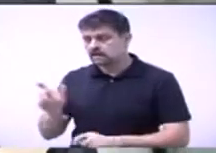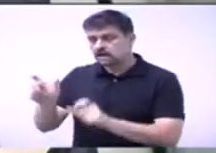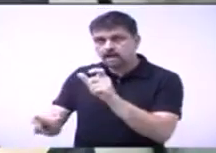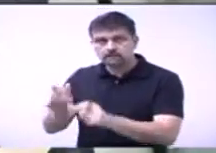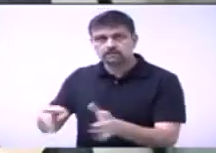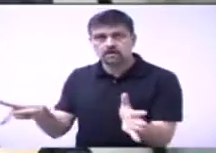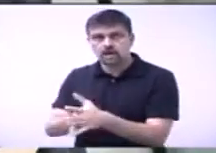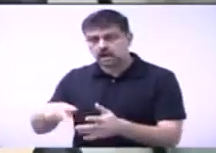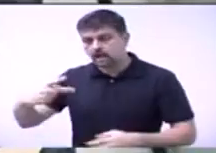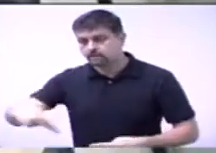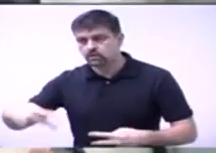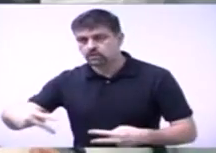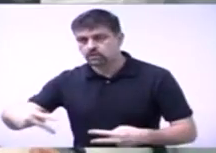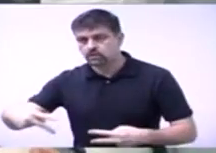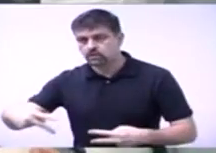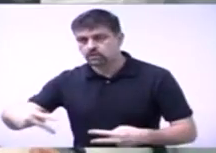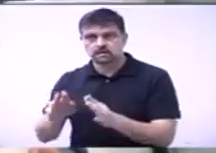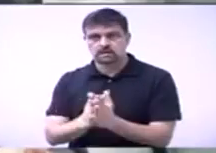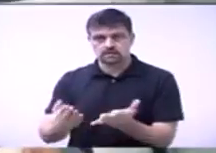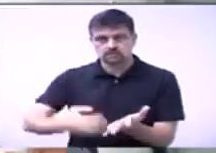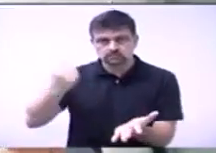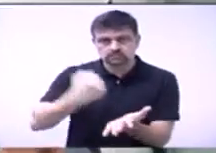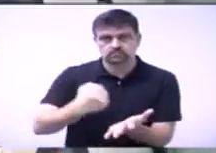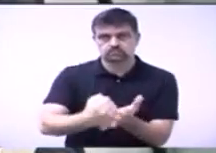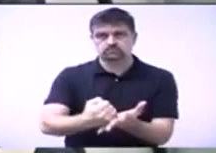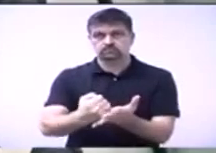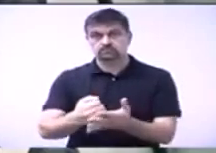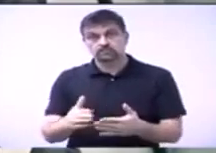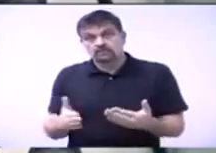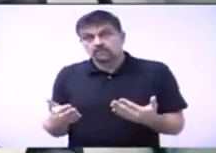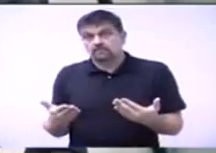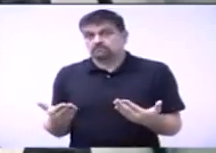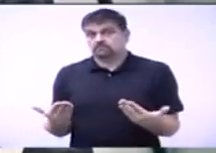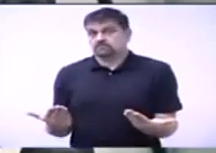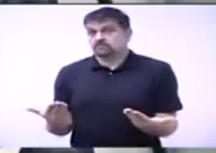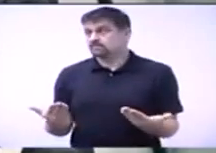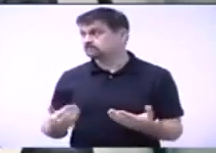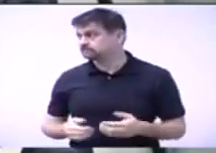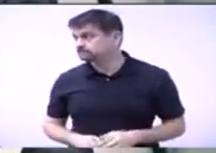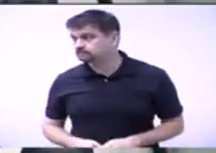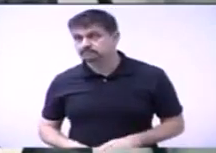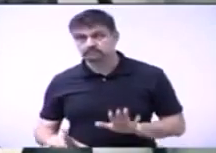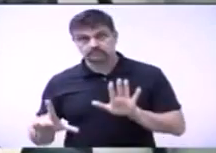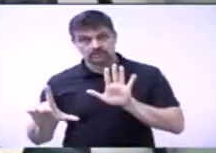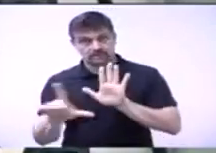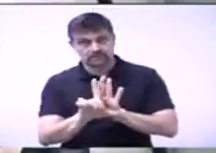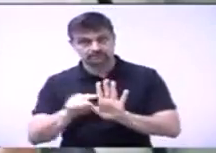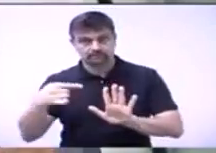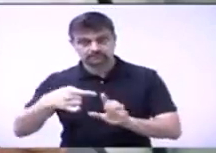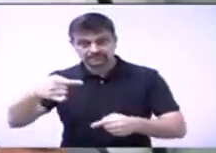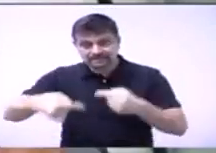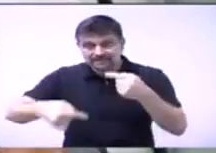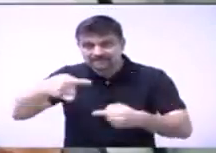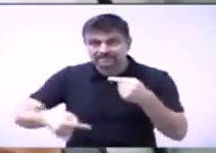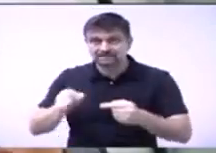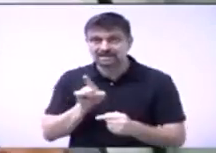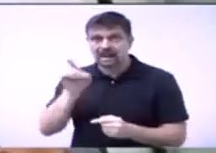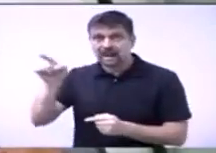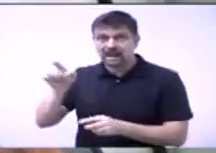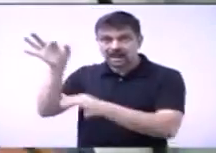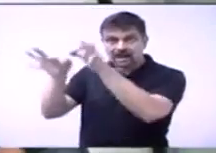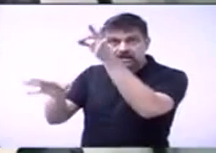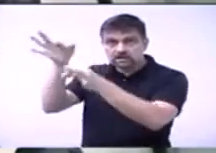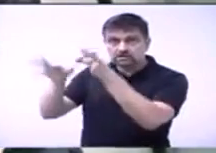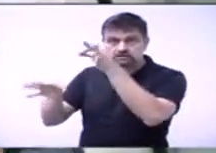Quem que não quer defender as pessoas que trabalham? Mas essa lei que está sendo discutida no Tribunal de Justiça do Estado de São